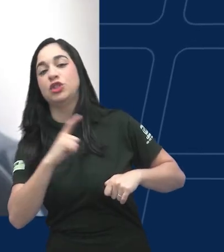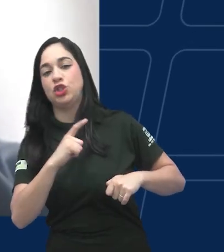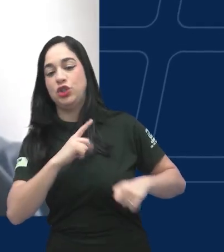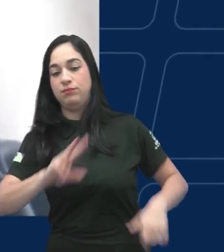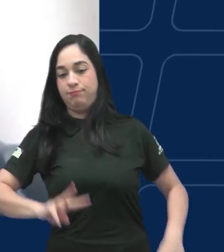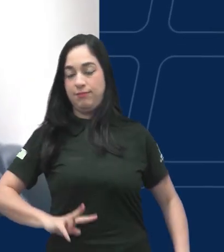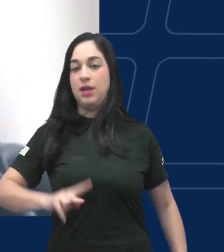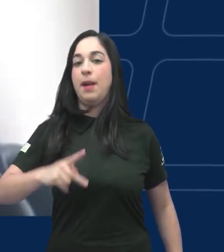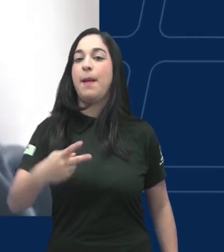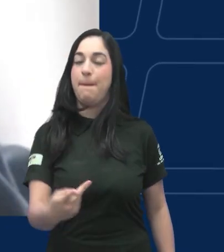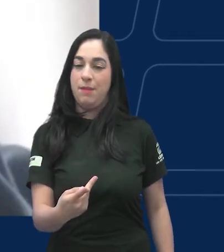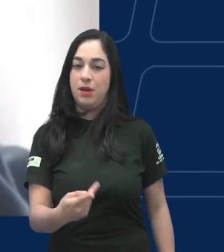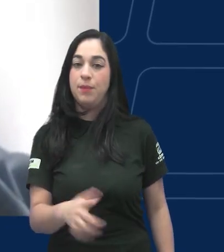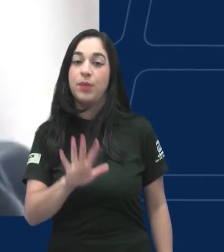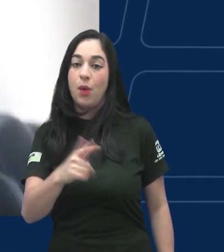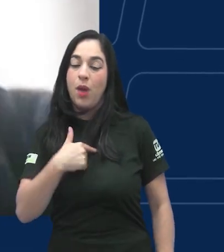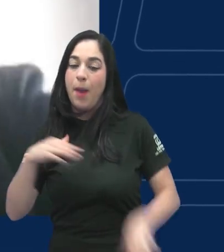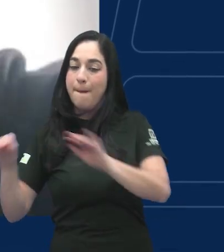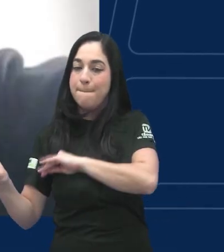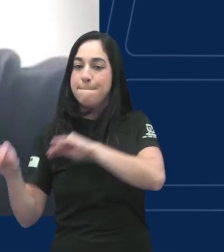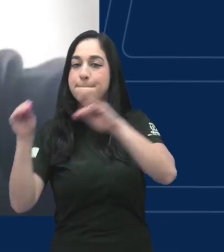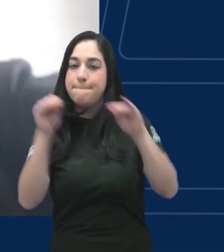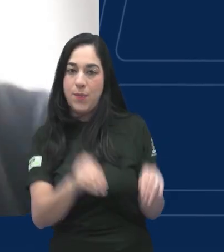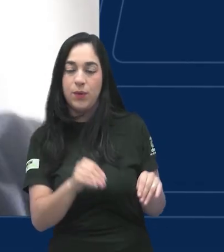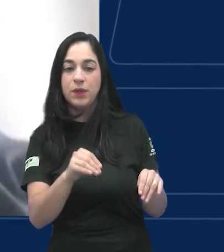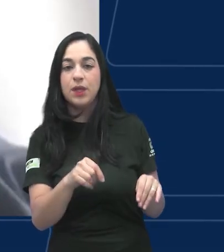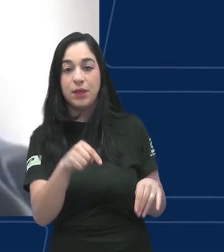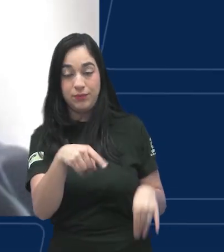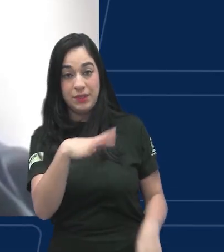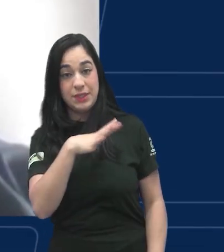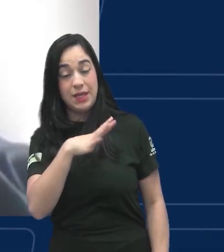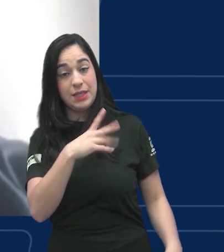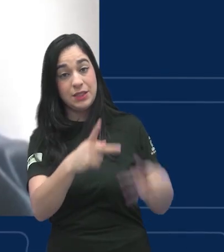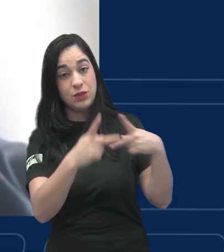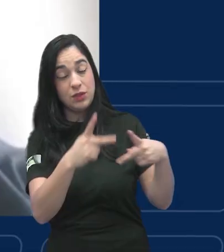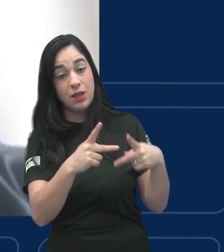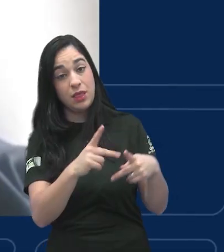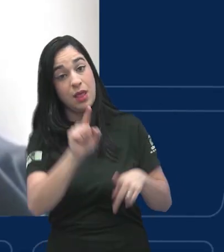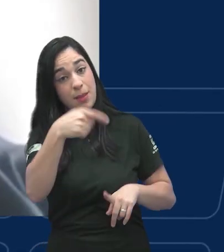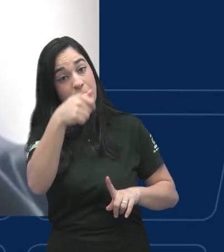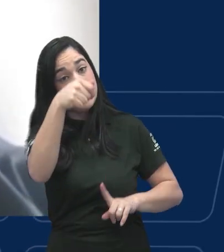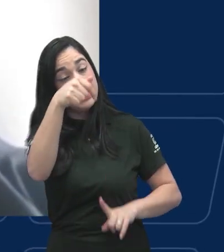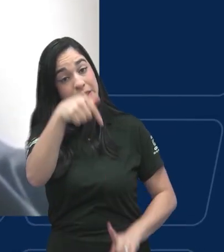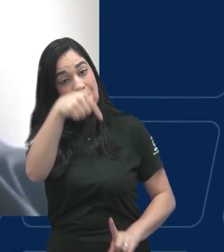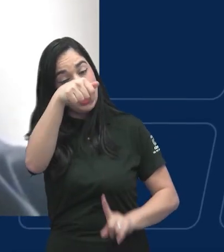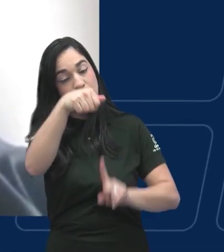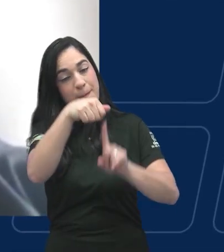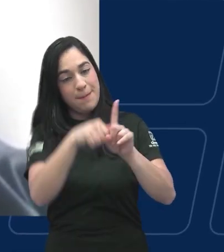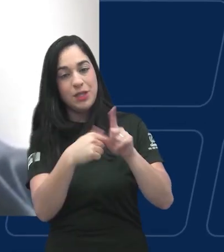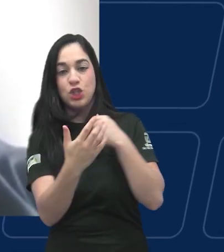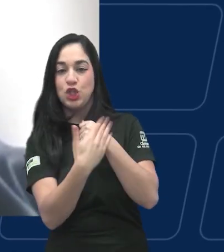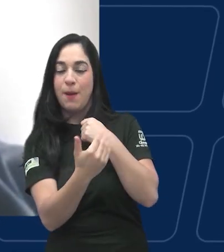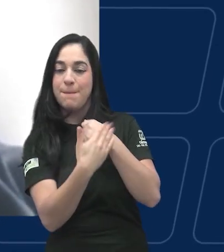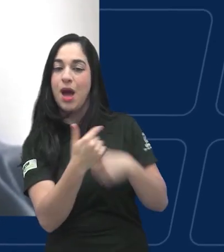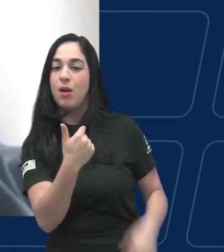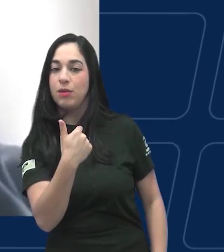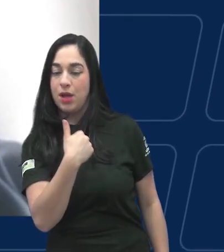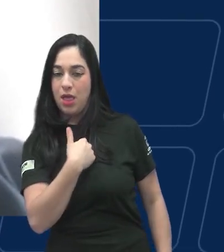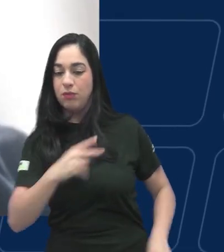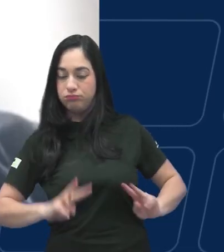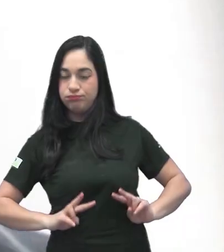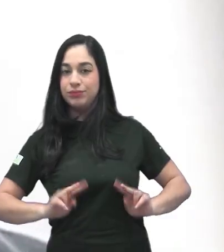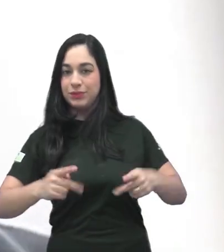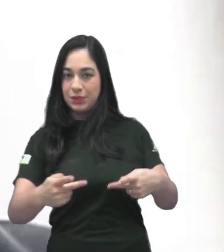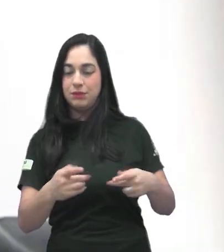tal. Aí eu peguei e mudei para São José. Aí com 7 meses me chamaram para o